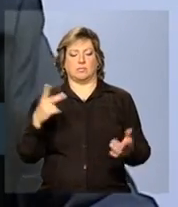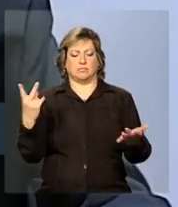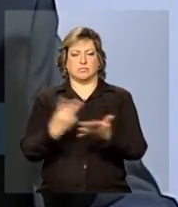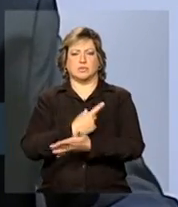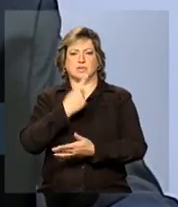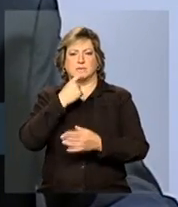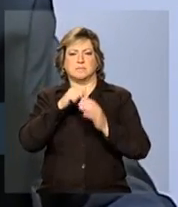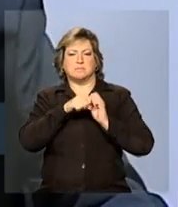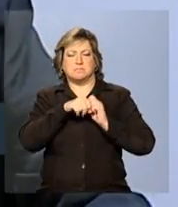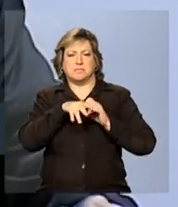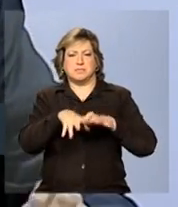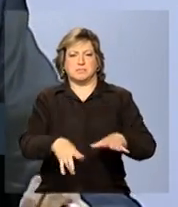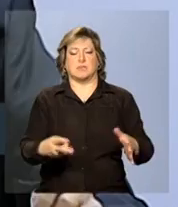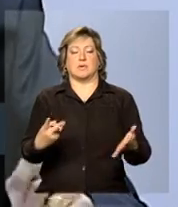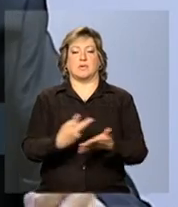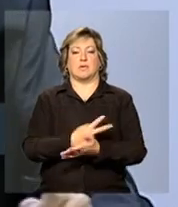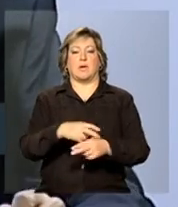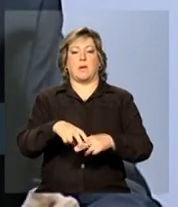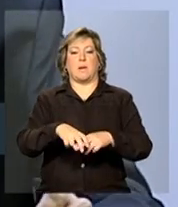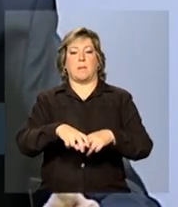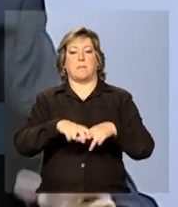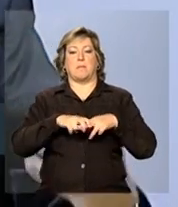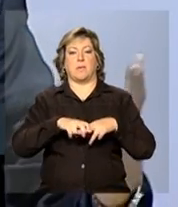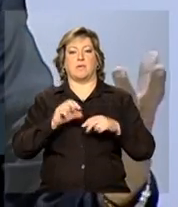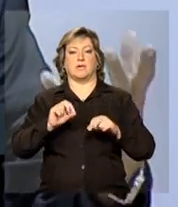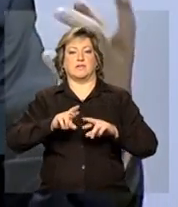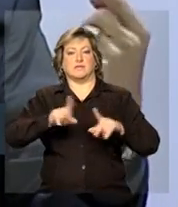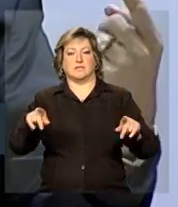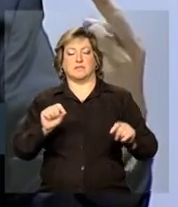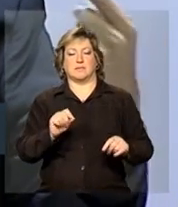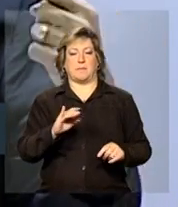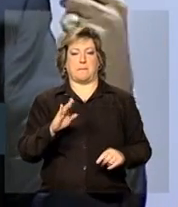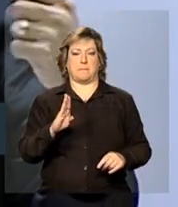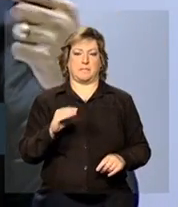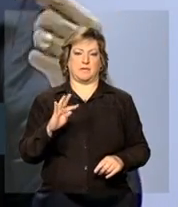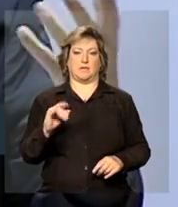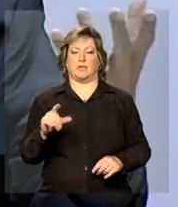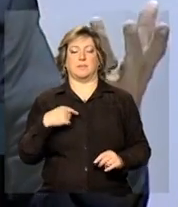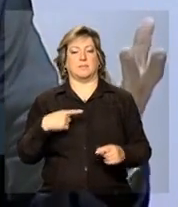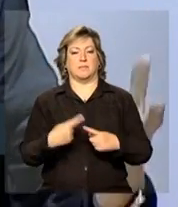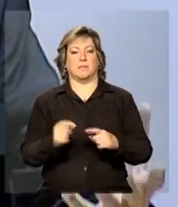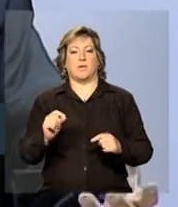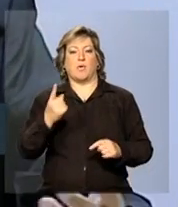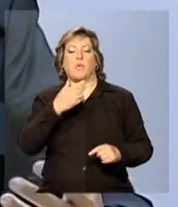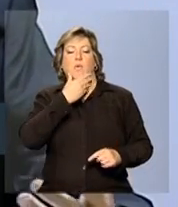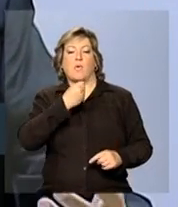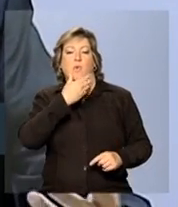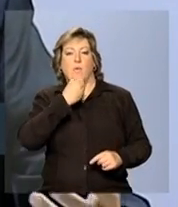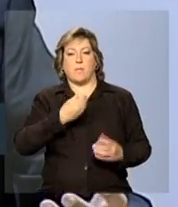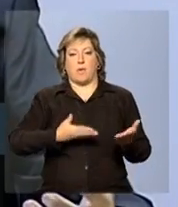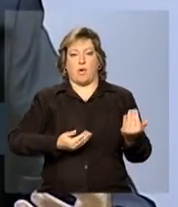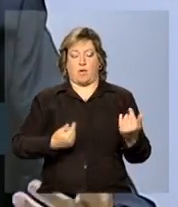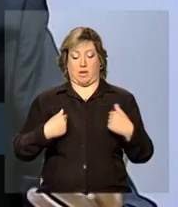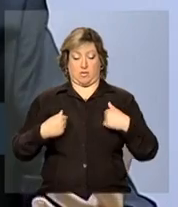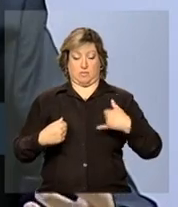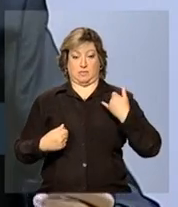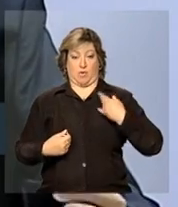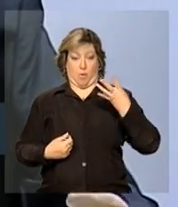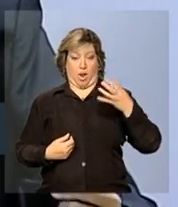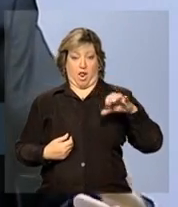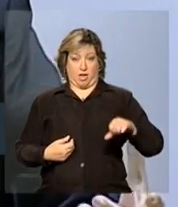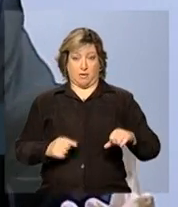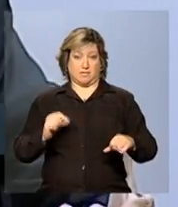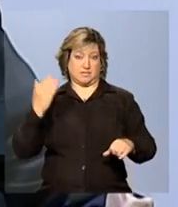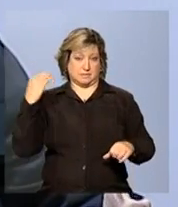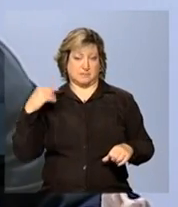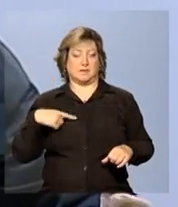hemorragia, que eu digo que foi causada por diferença de bitola. Um rapaz de 17 anos e um cara de 49 na